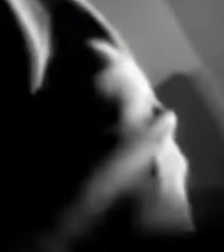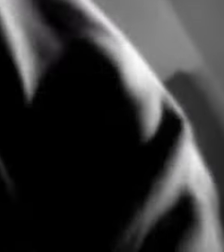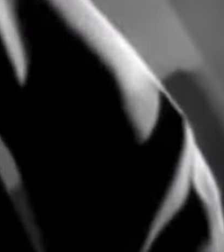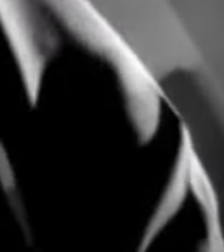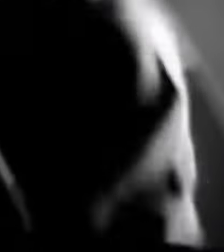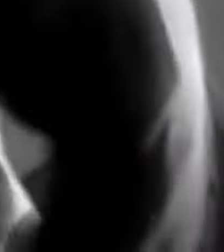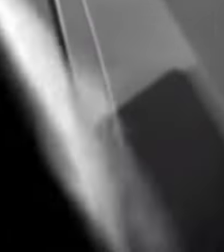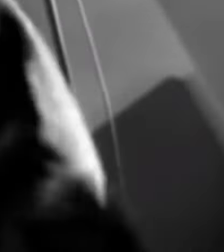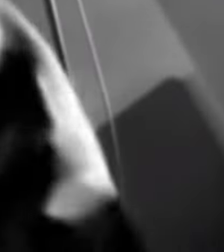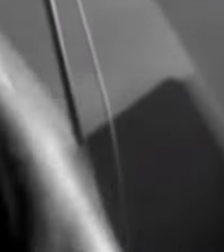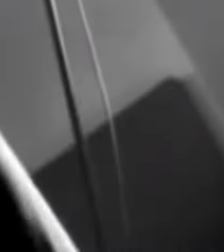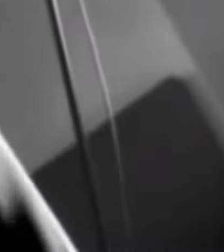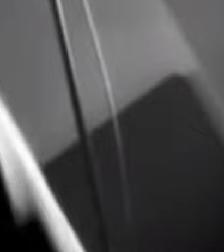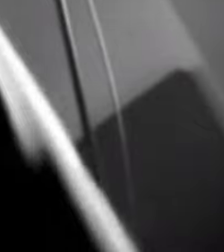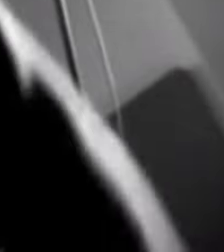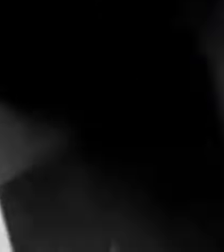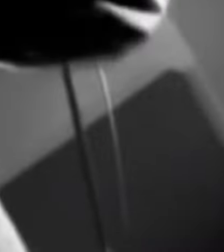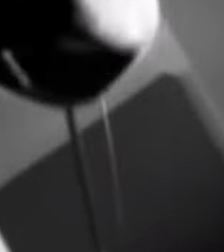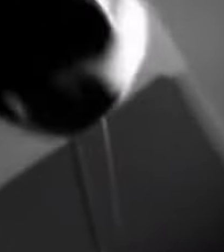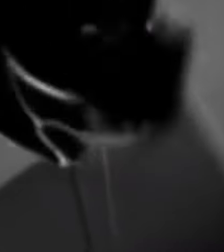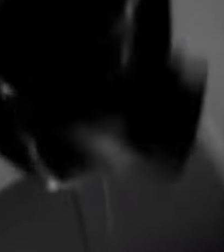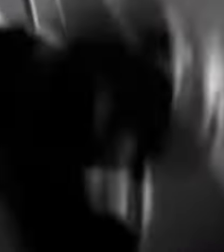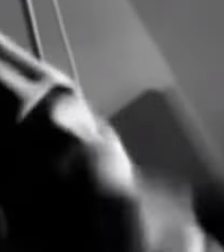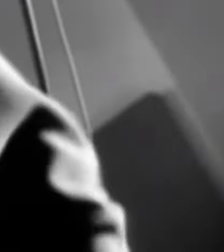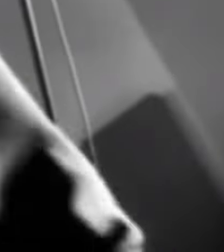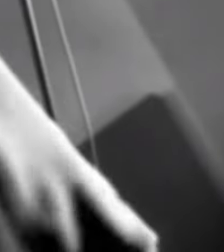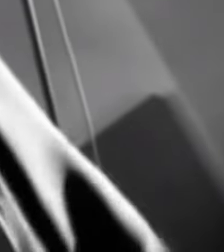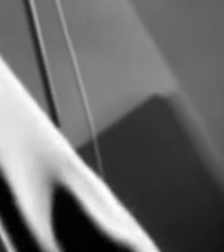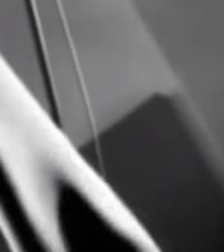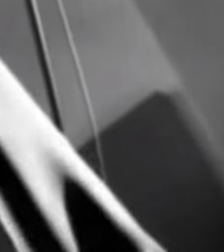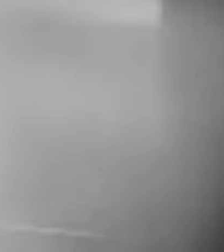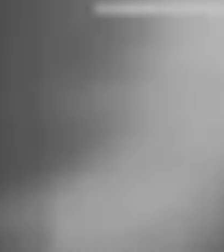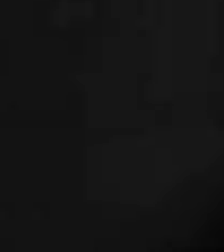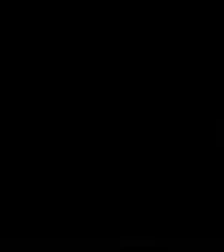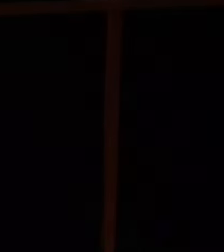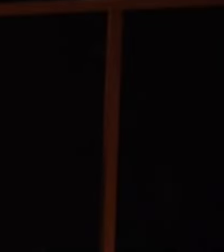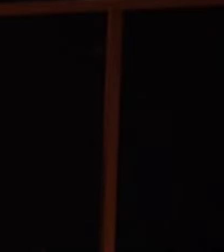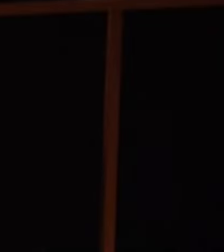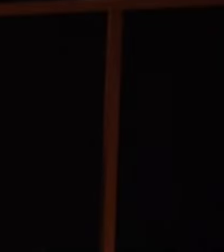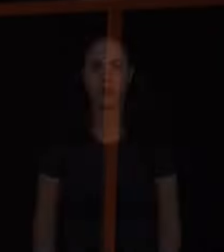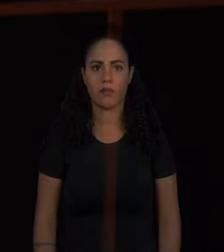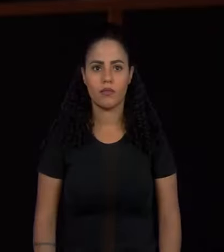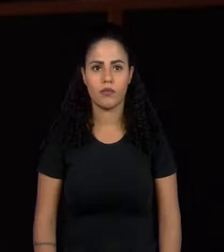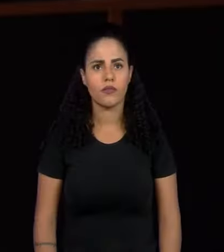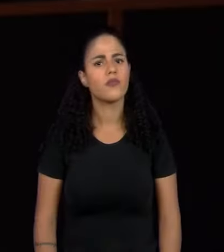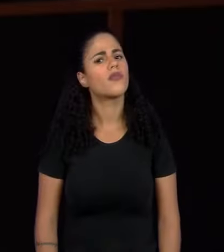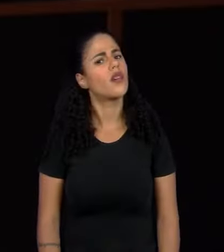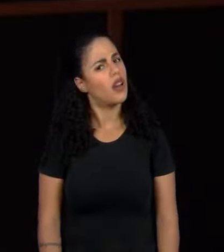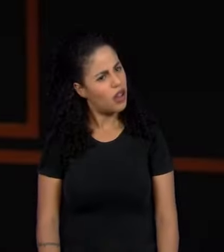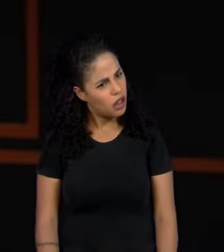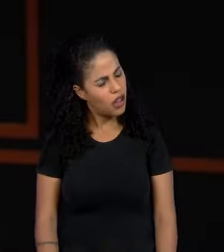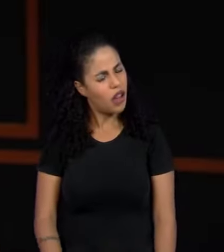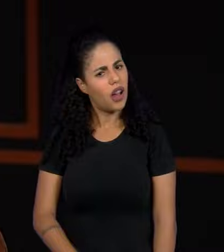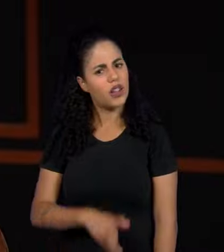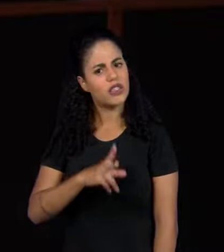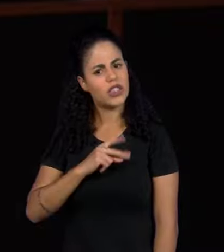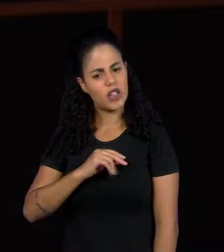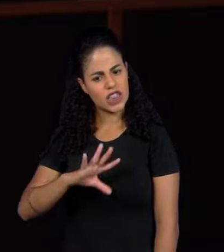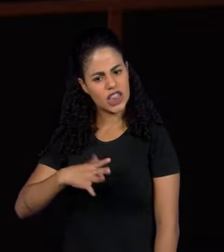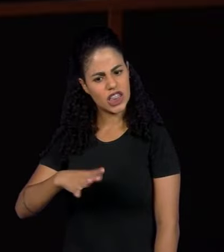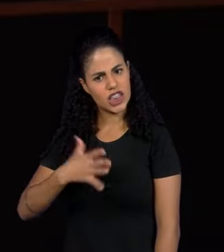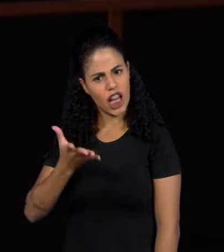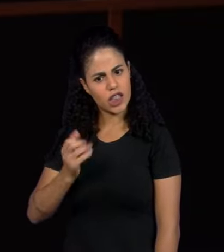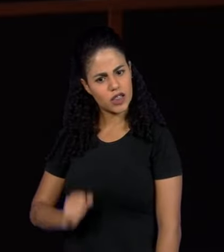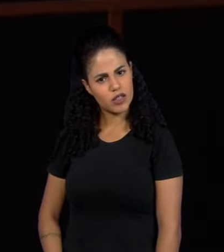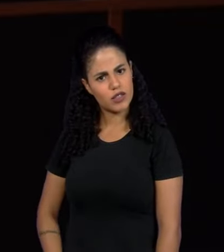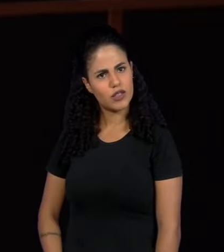E eu quero, vou conseguir. lugar ousado, não? Oh, Que